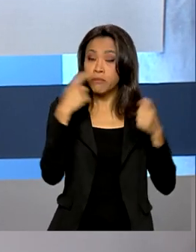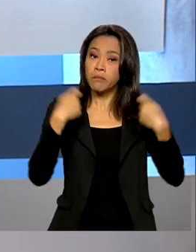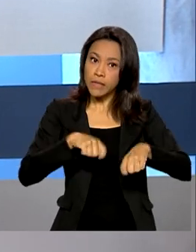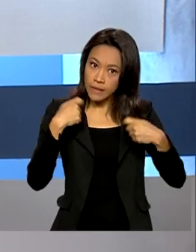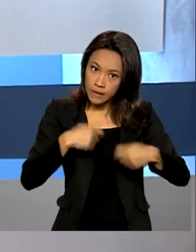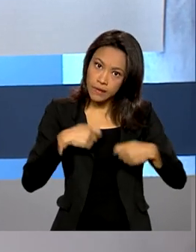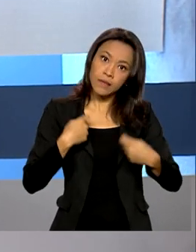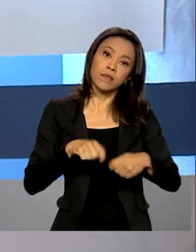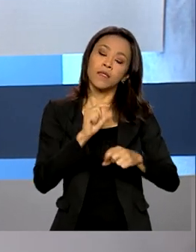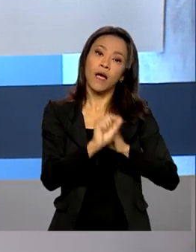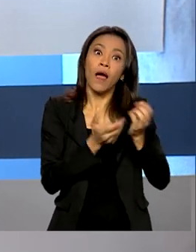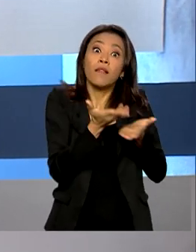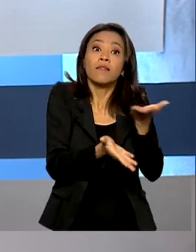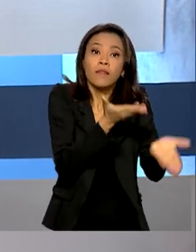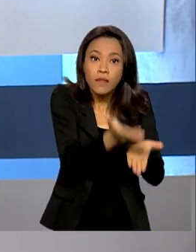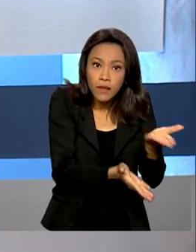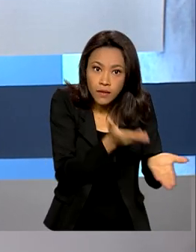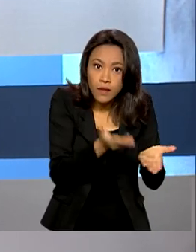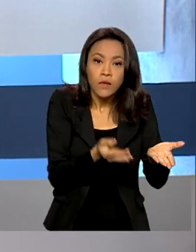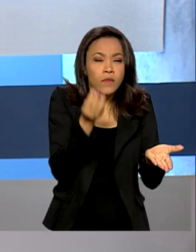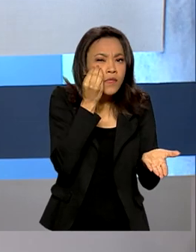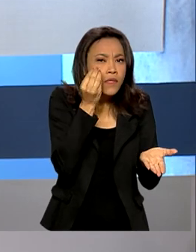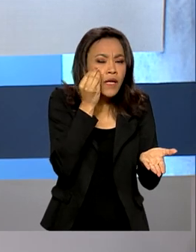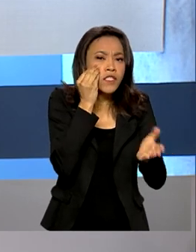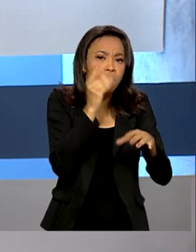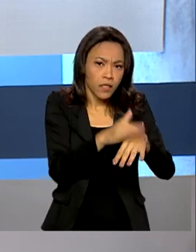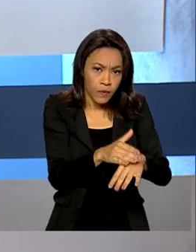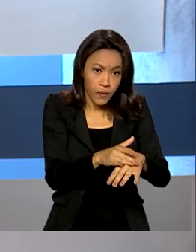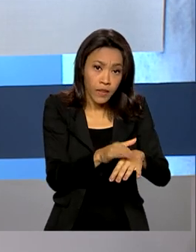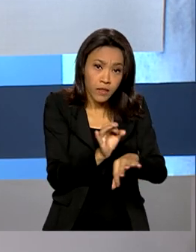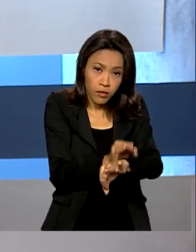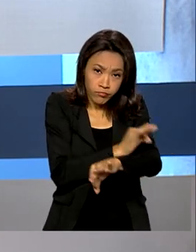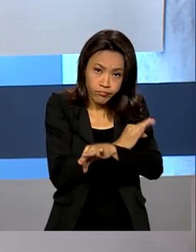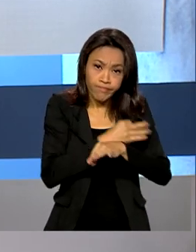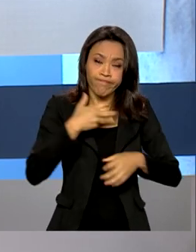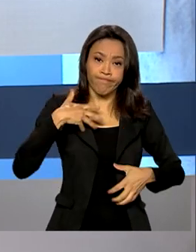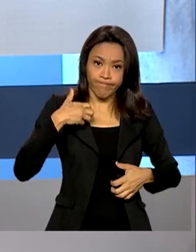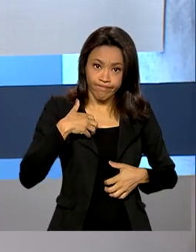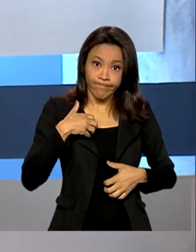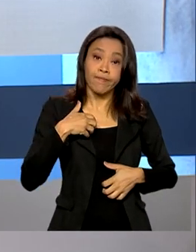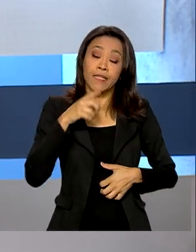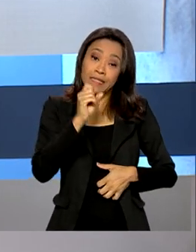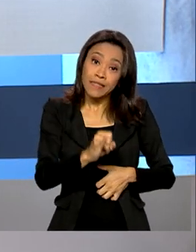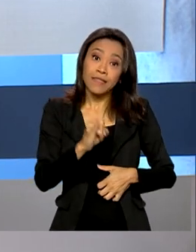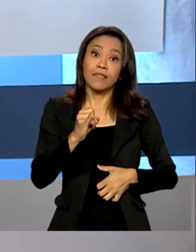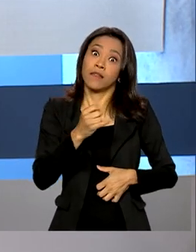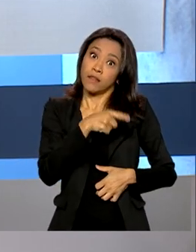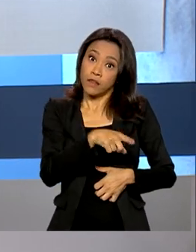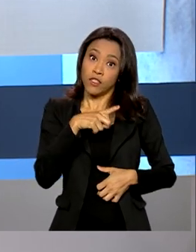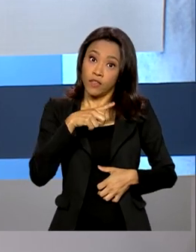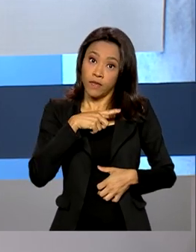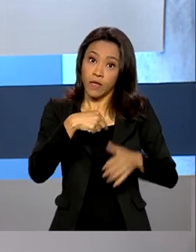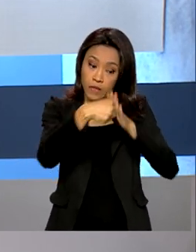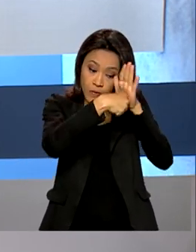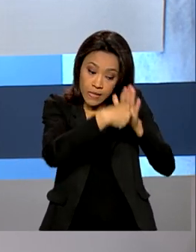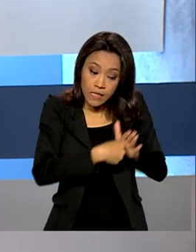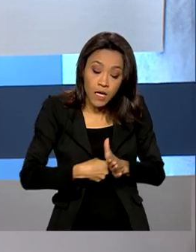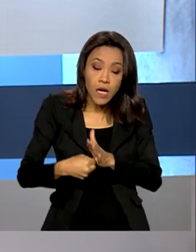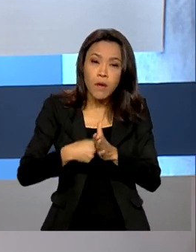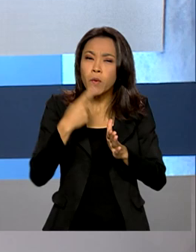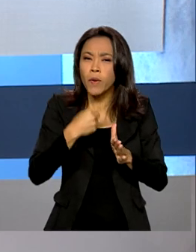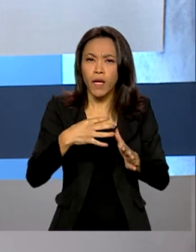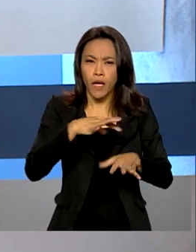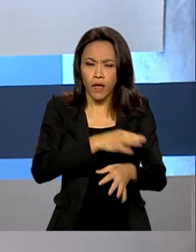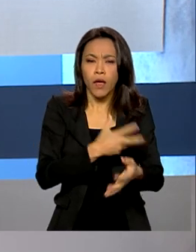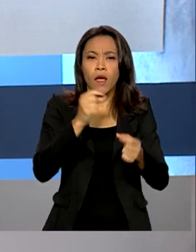os testes para diagnóstico de monkeypox os beneficiários que apresentar em indicação médica o exame é realizado a partir